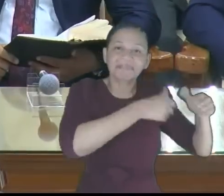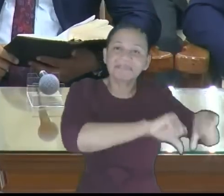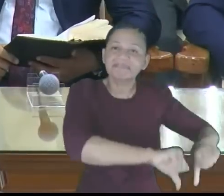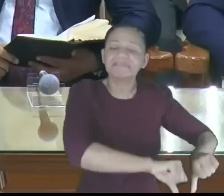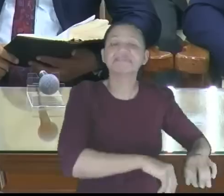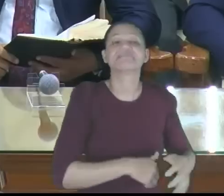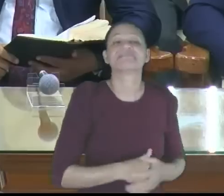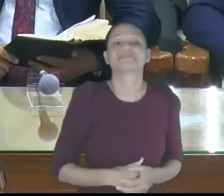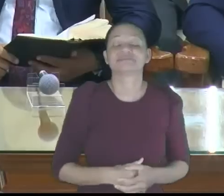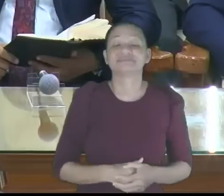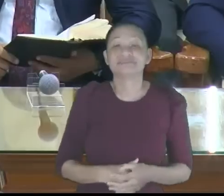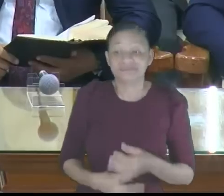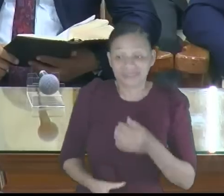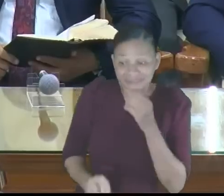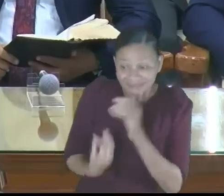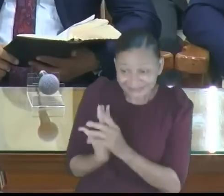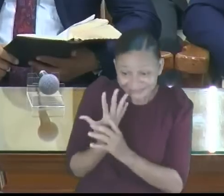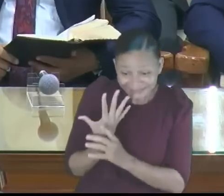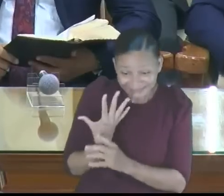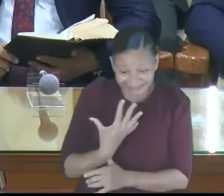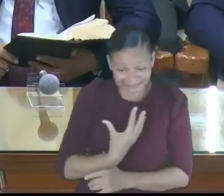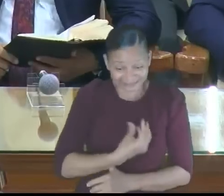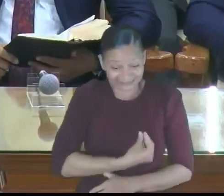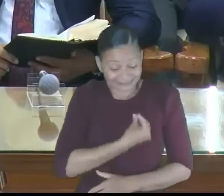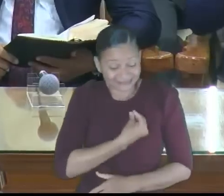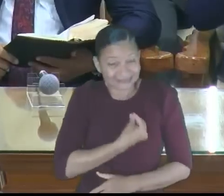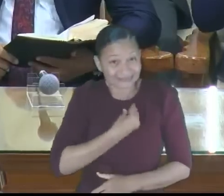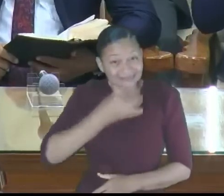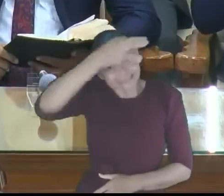Porque gerar vidas espirituais, irmão, é com dores.